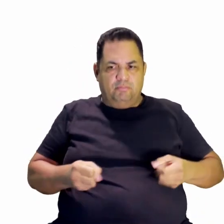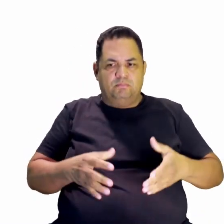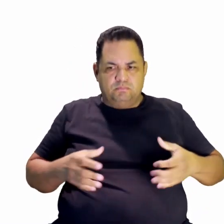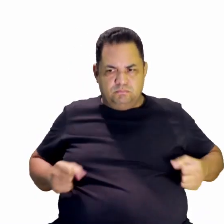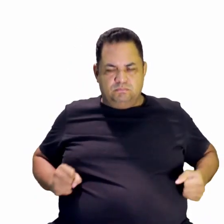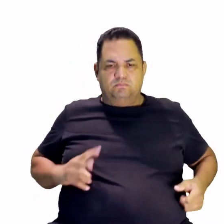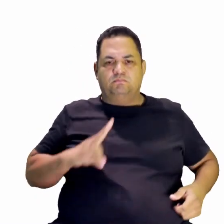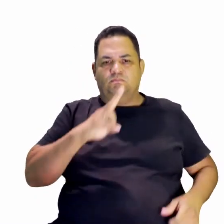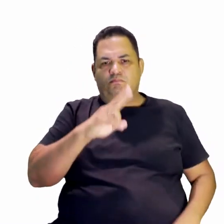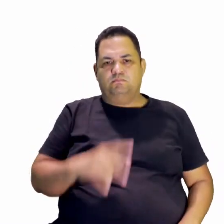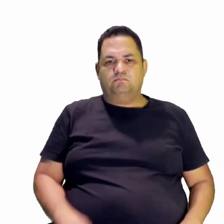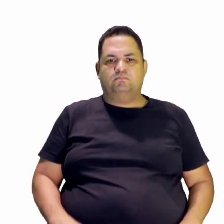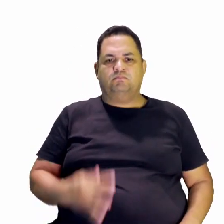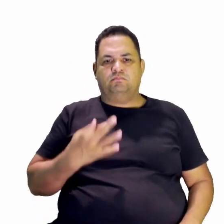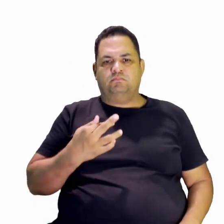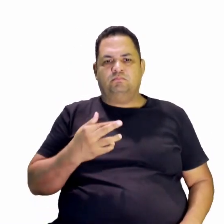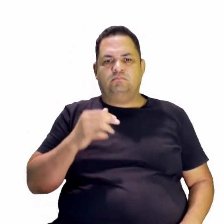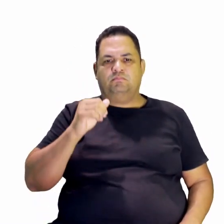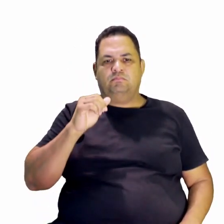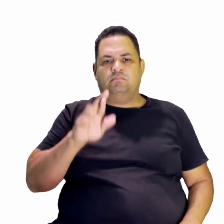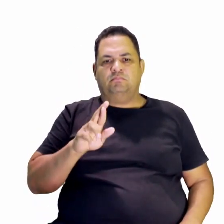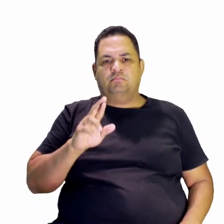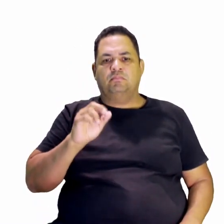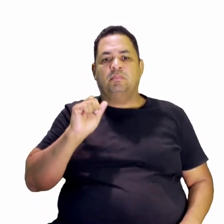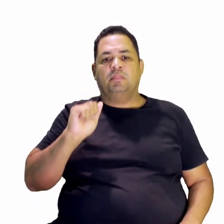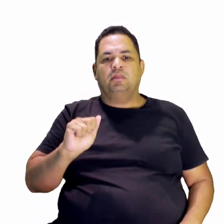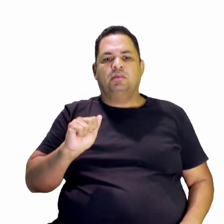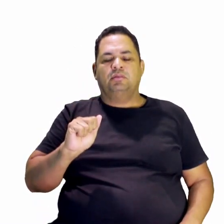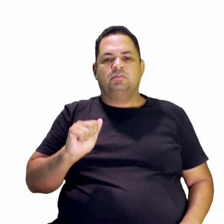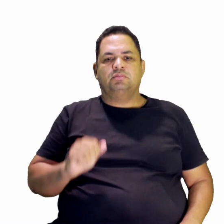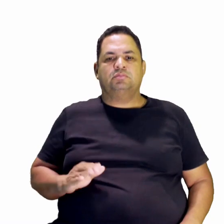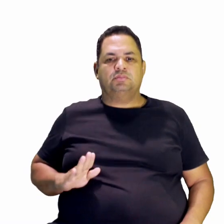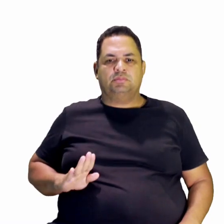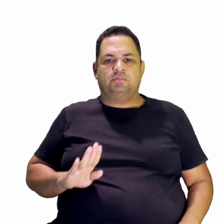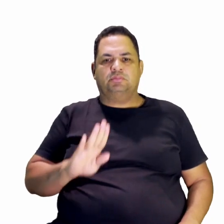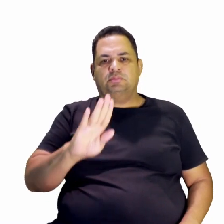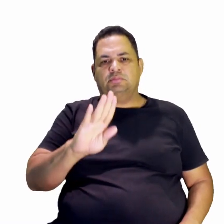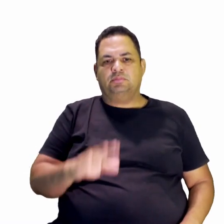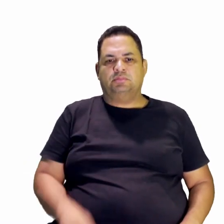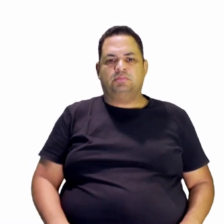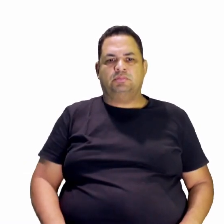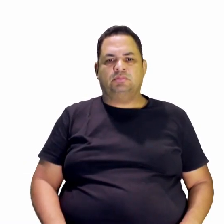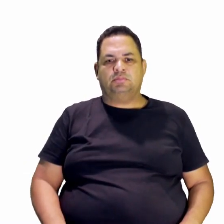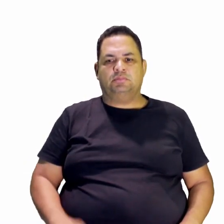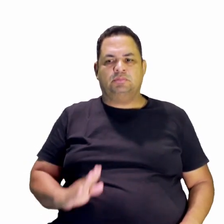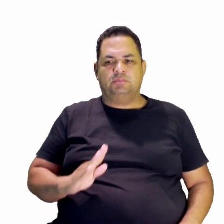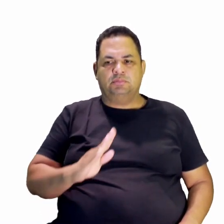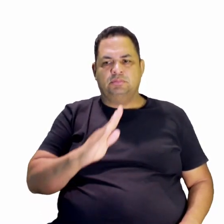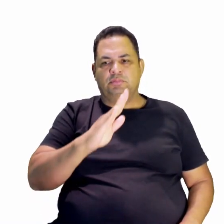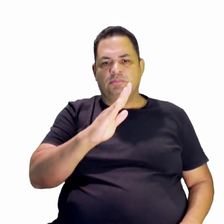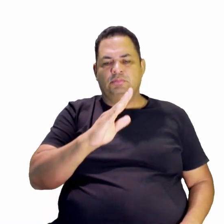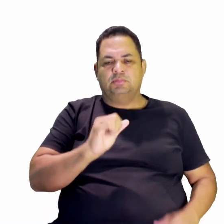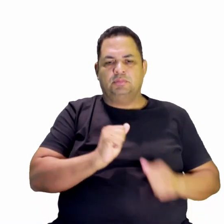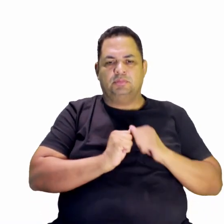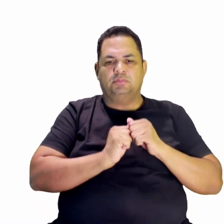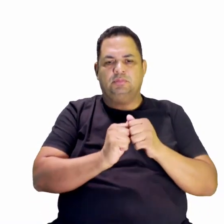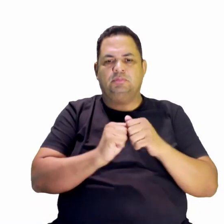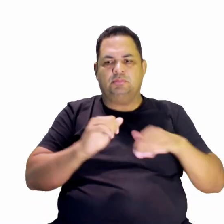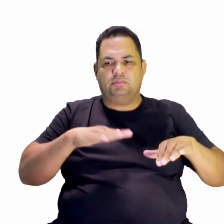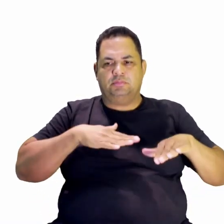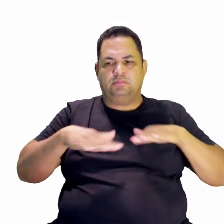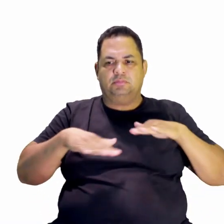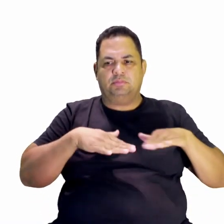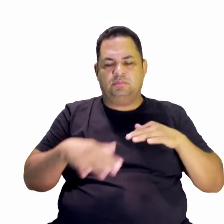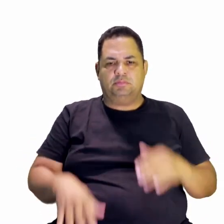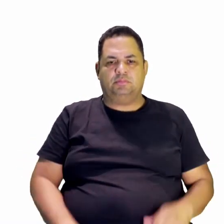Então, a força resultante e aceleração, já que o movimento é de subir a rampa, seria inclinado também acompanhando o movimento, tá?